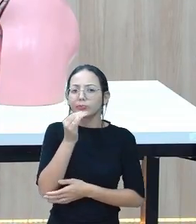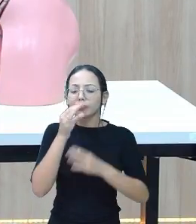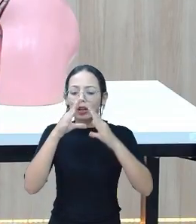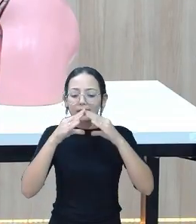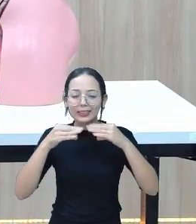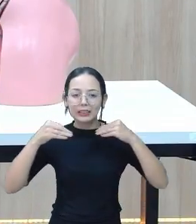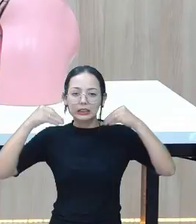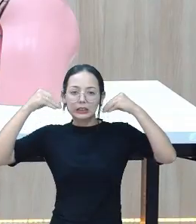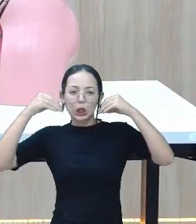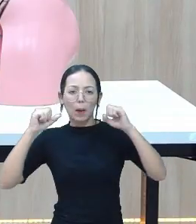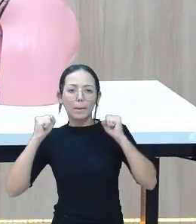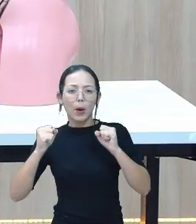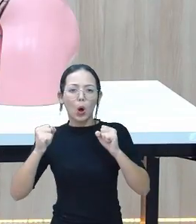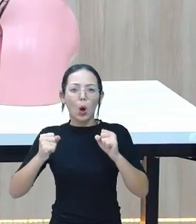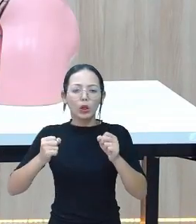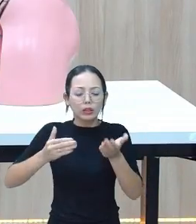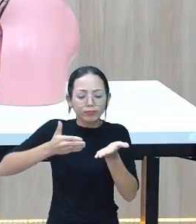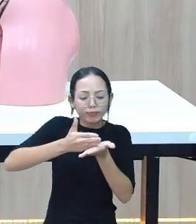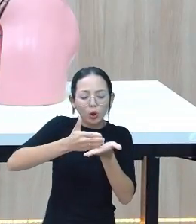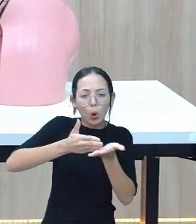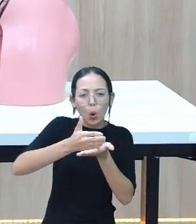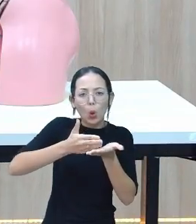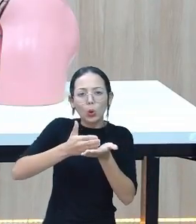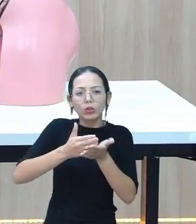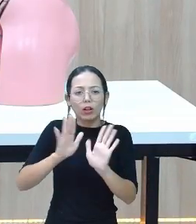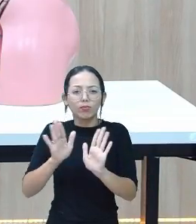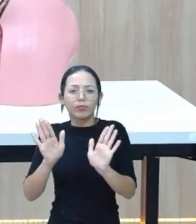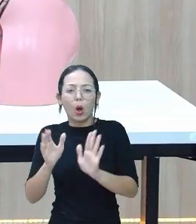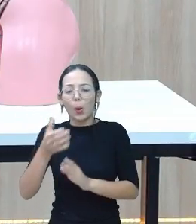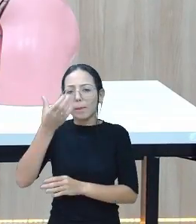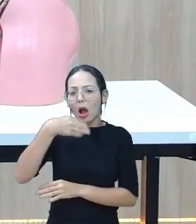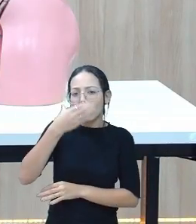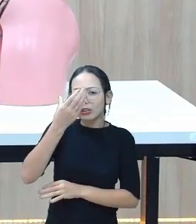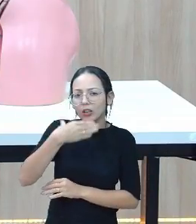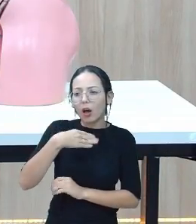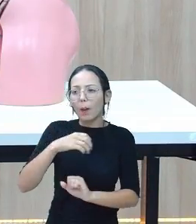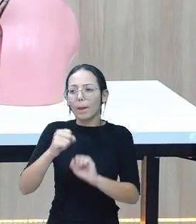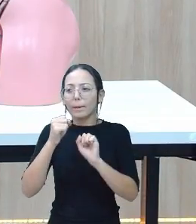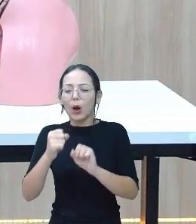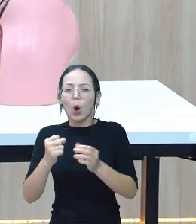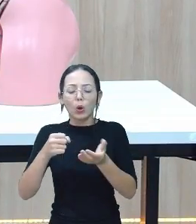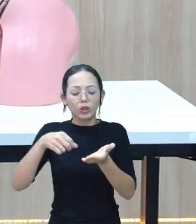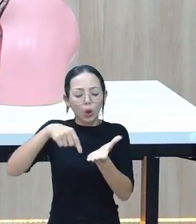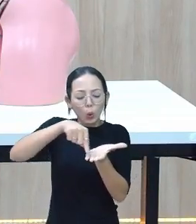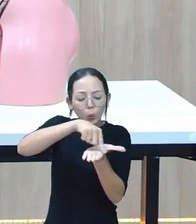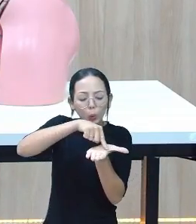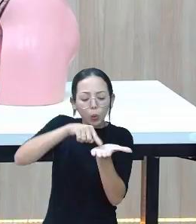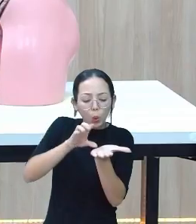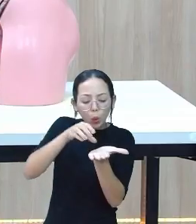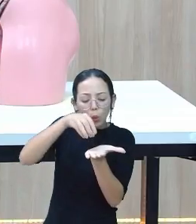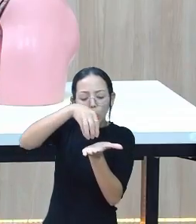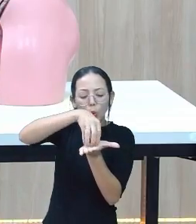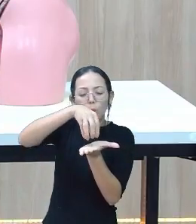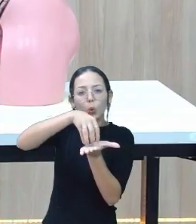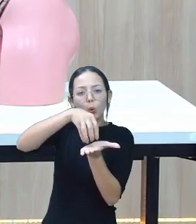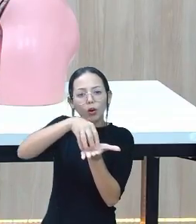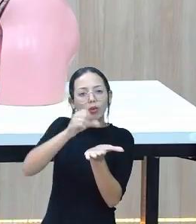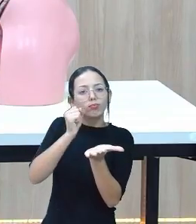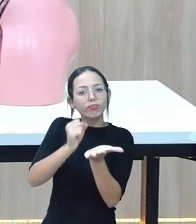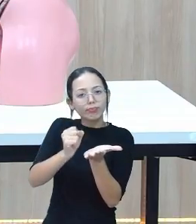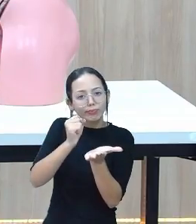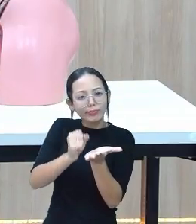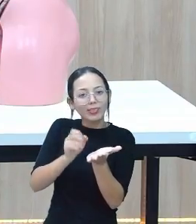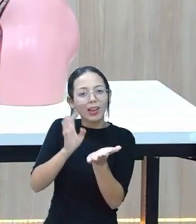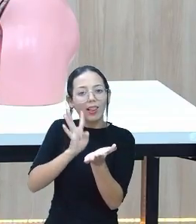melancia, cortar, uma melancia que é muito grande não, uma maçã, corta assim, faz o núcleo com algum objeto